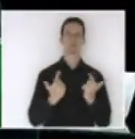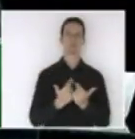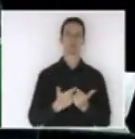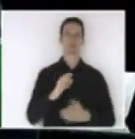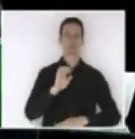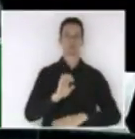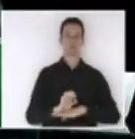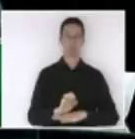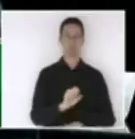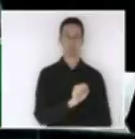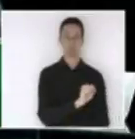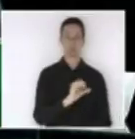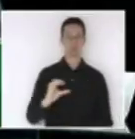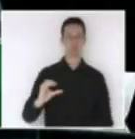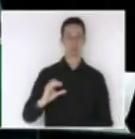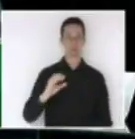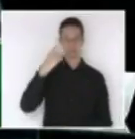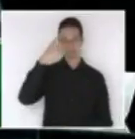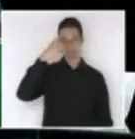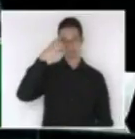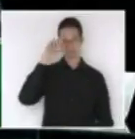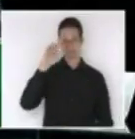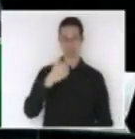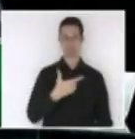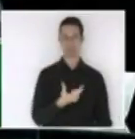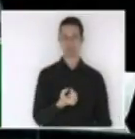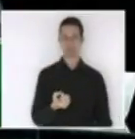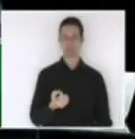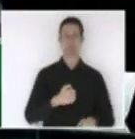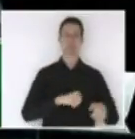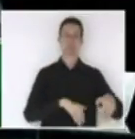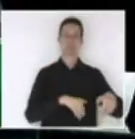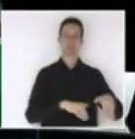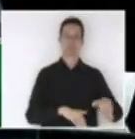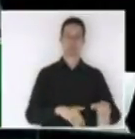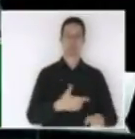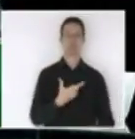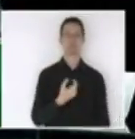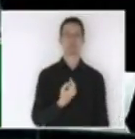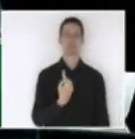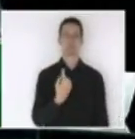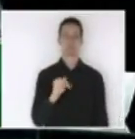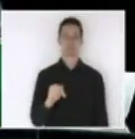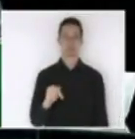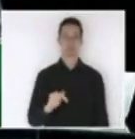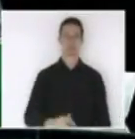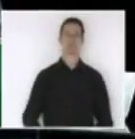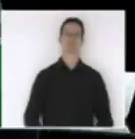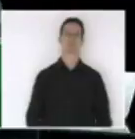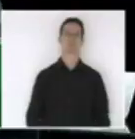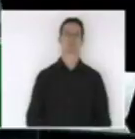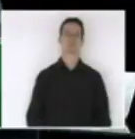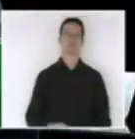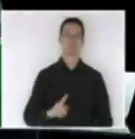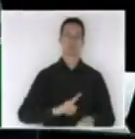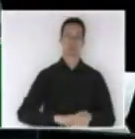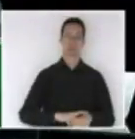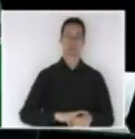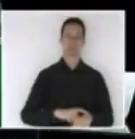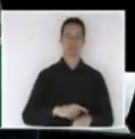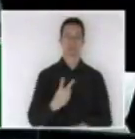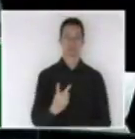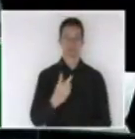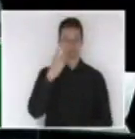Santa Catarina, realizada em 20 de setembro de 2017. Às 14 horas do dia